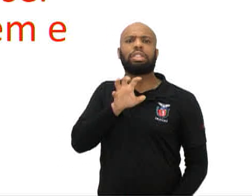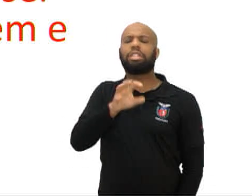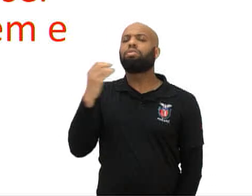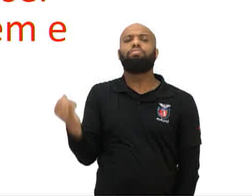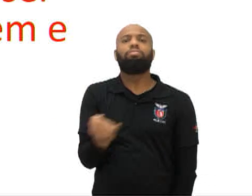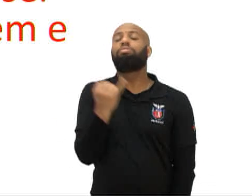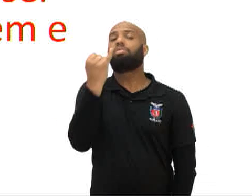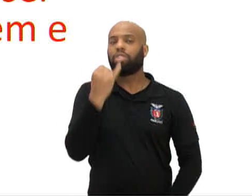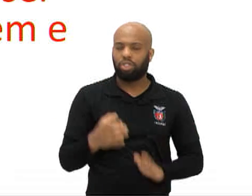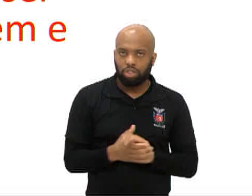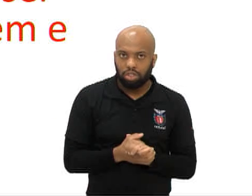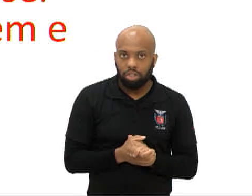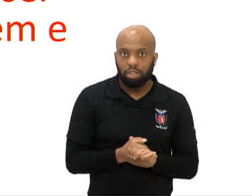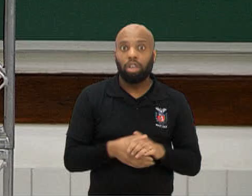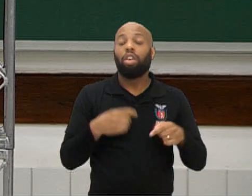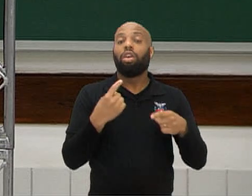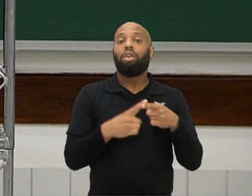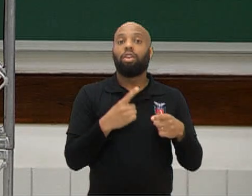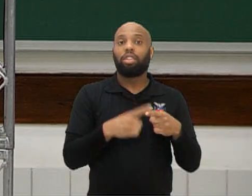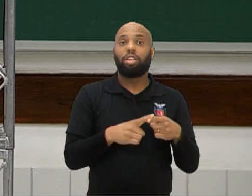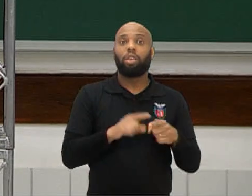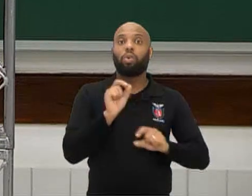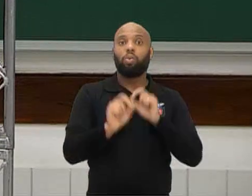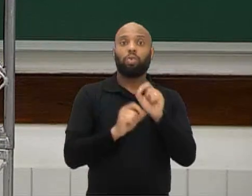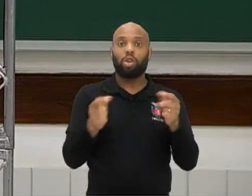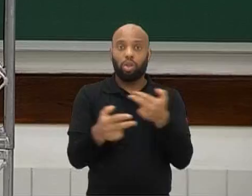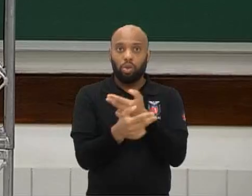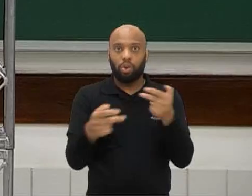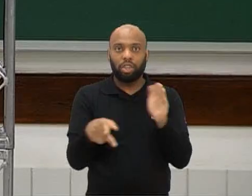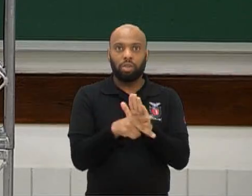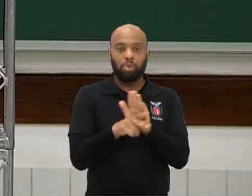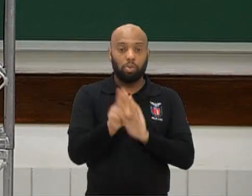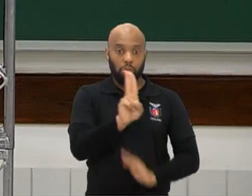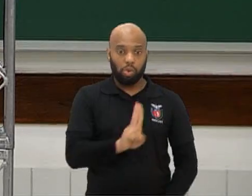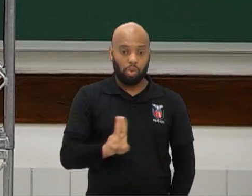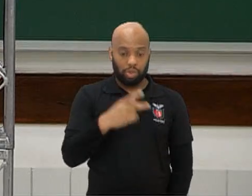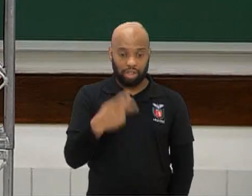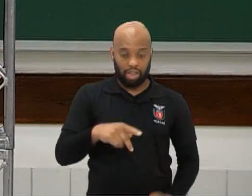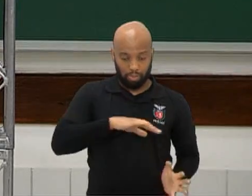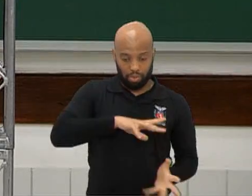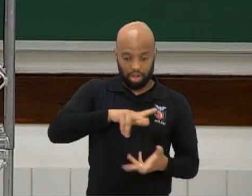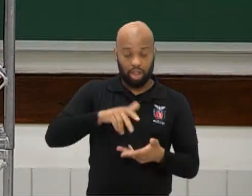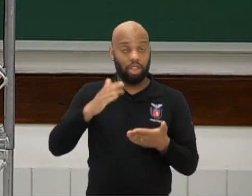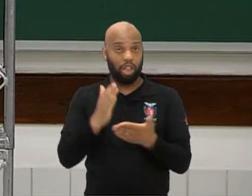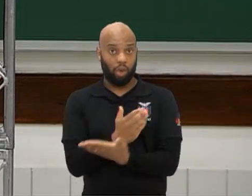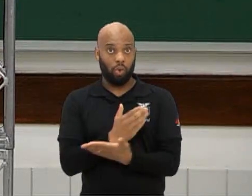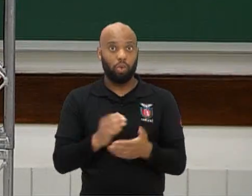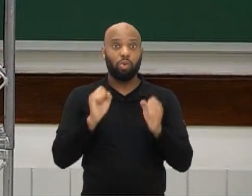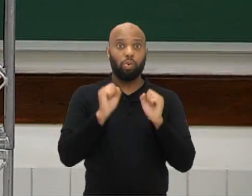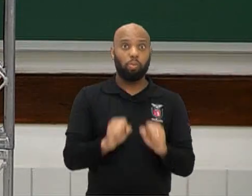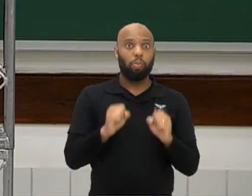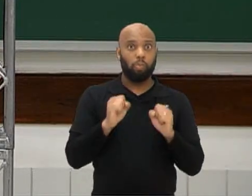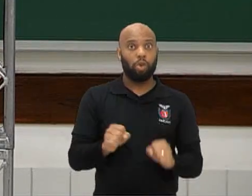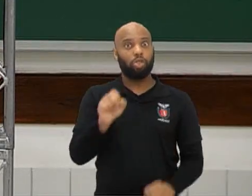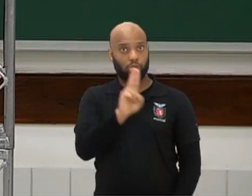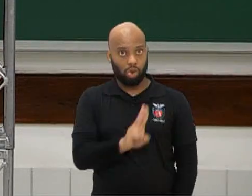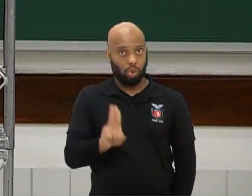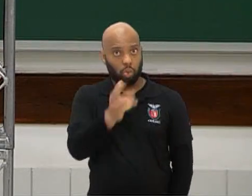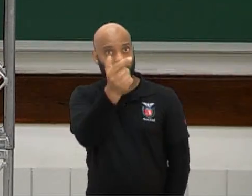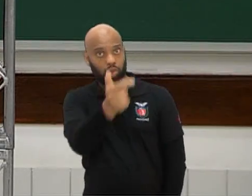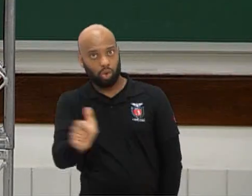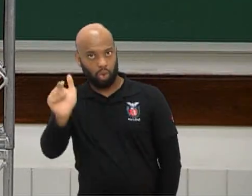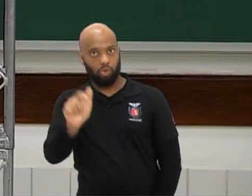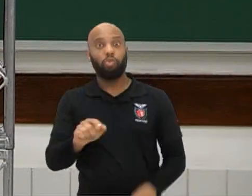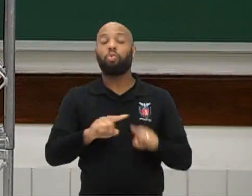pessoal? Porque os recursos naturais do nosso planeta, alguns podem até ser